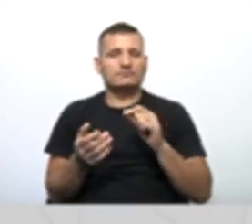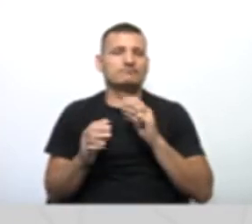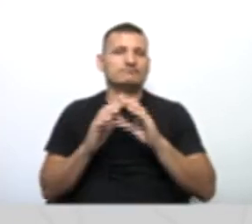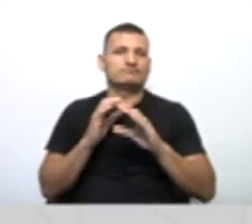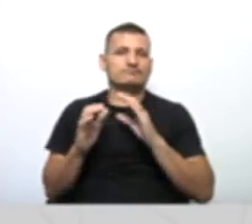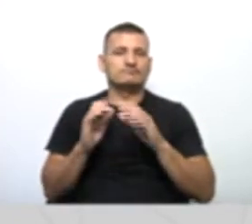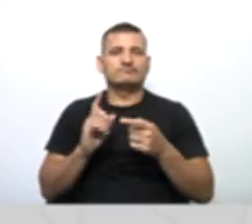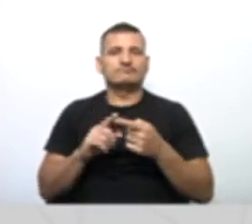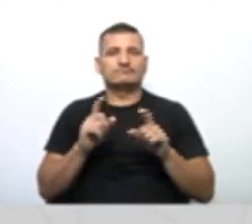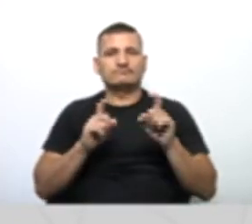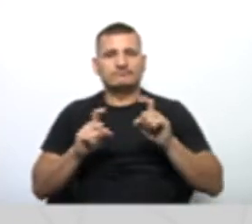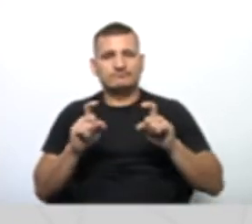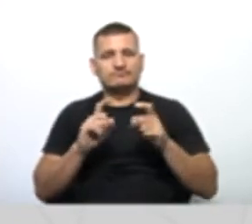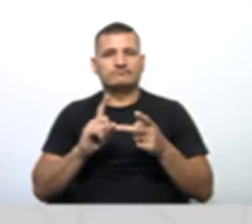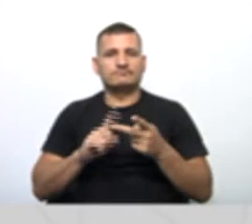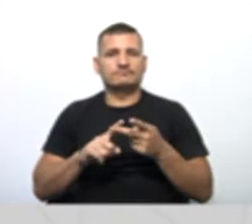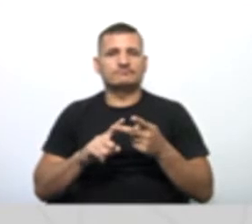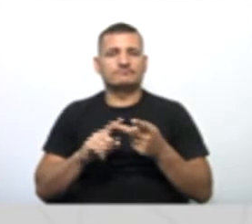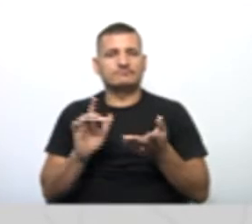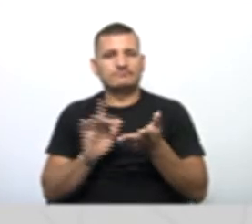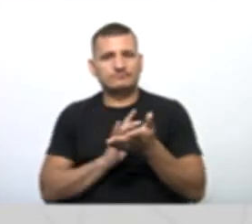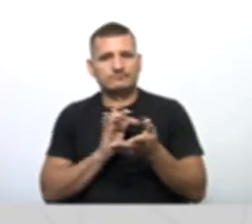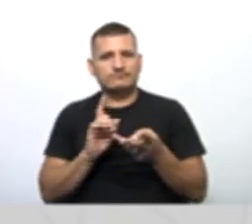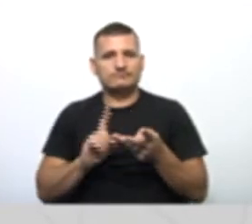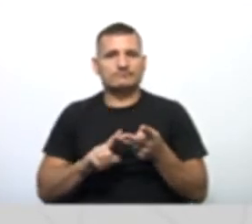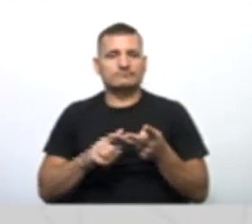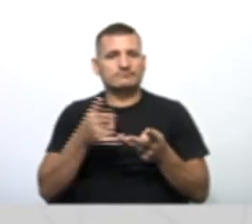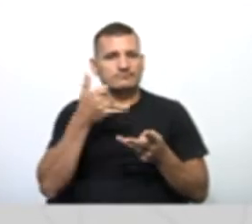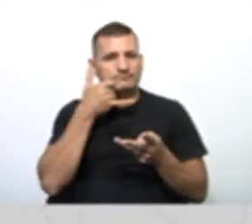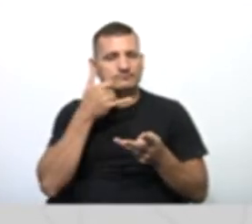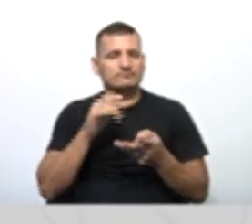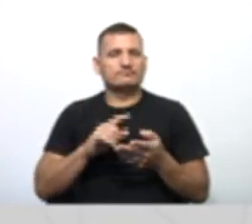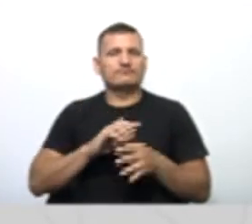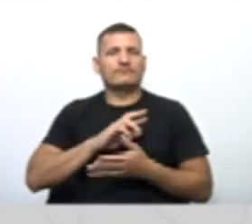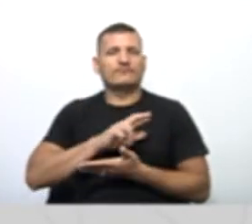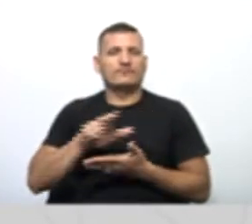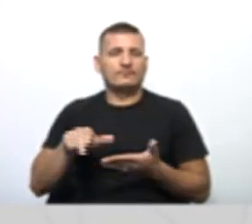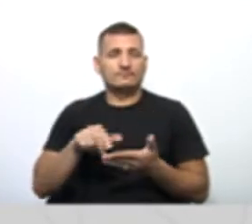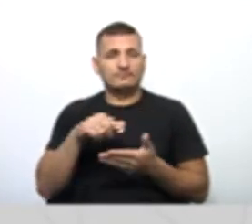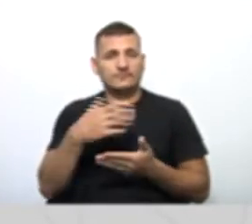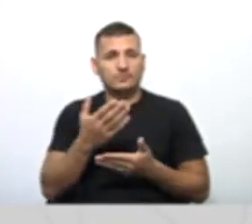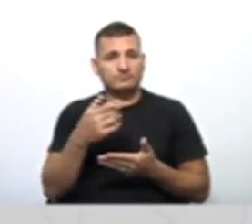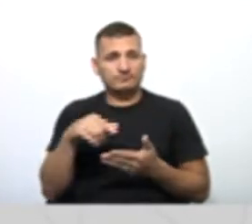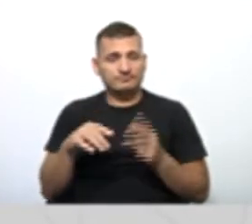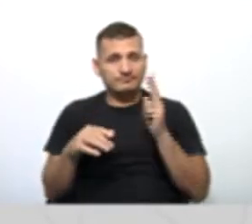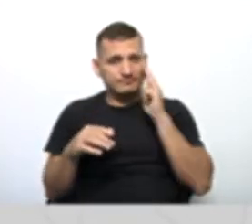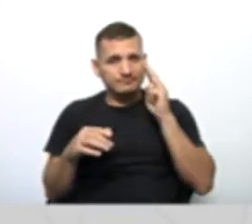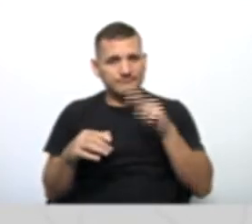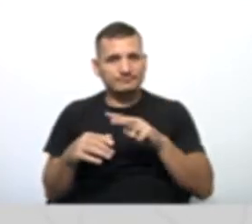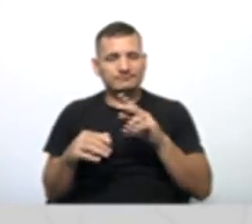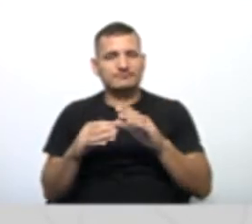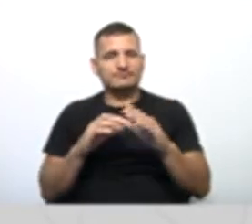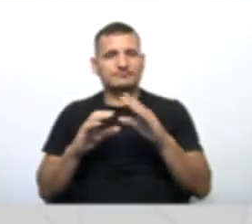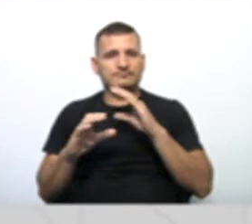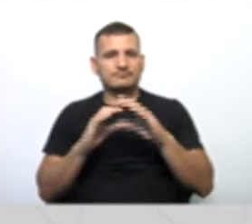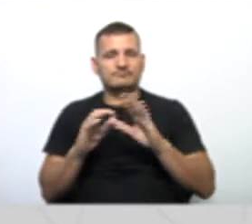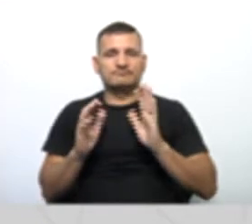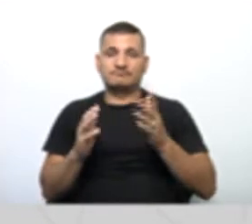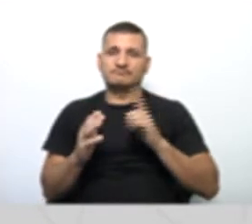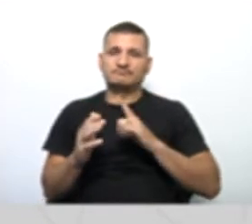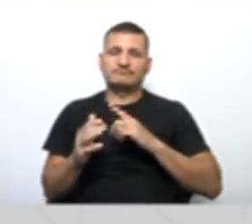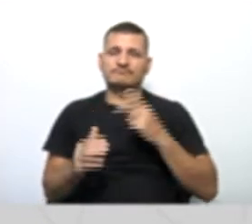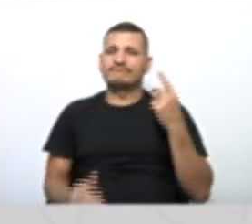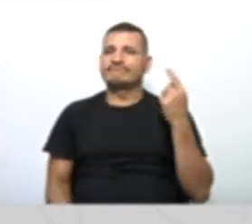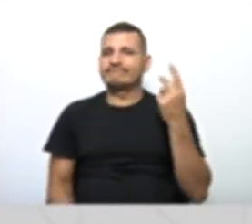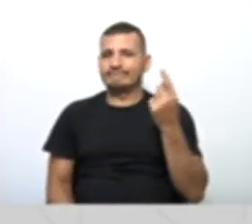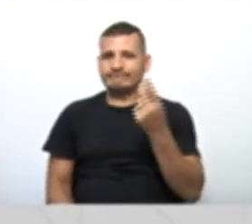né? Computadores, tablets, celulares e etc. Né? Então, reparem que a nossa comunicação ela já existe há muito tempo,